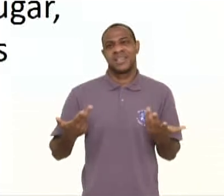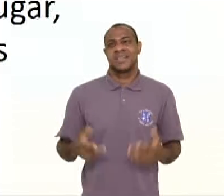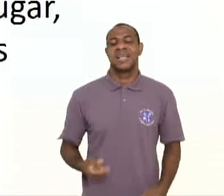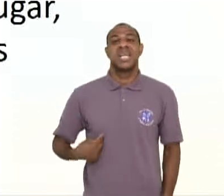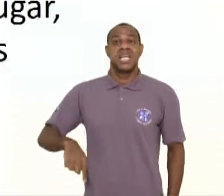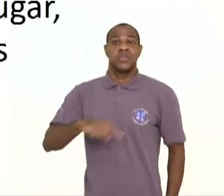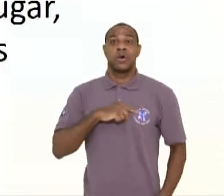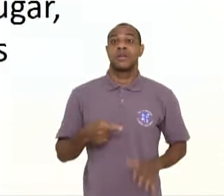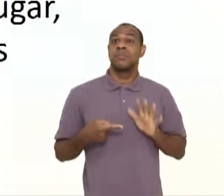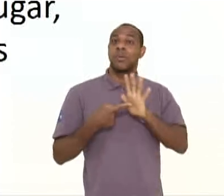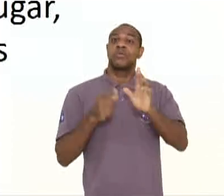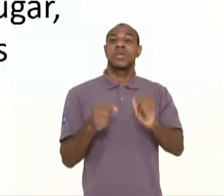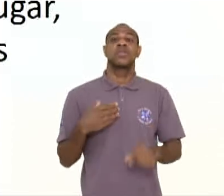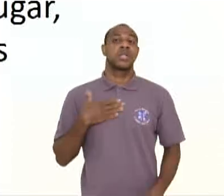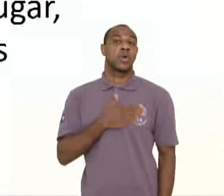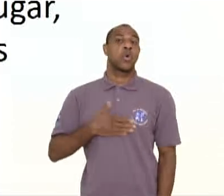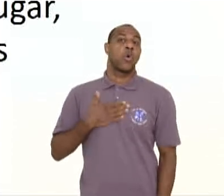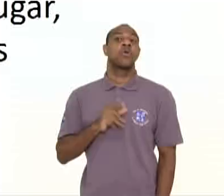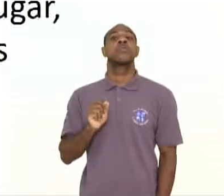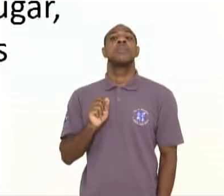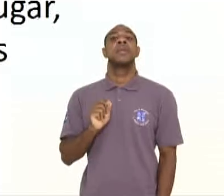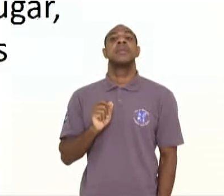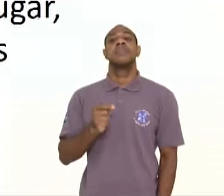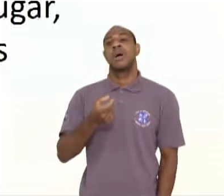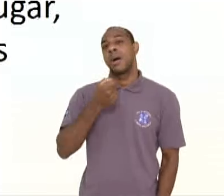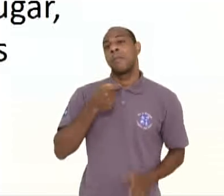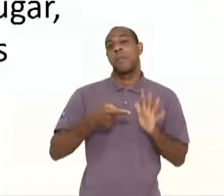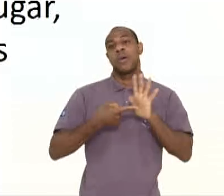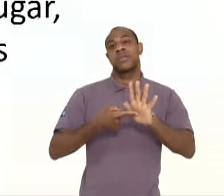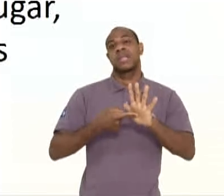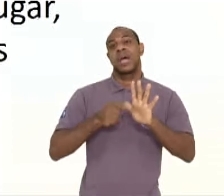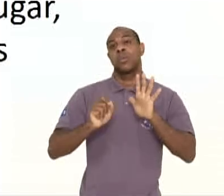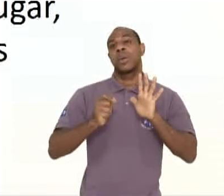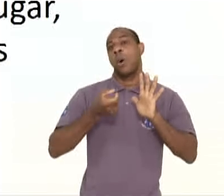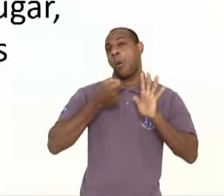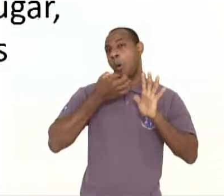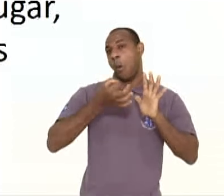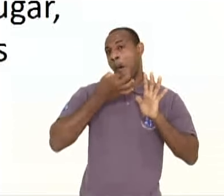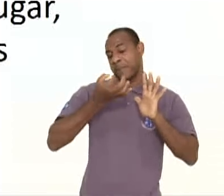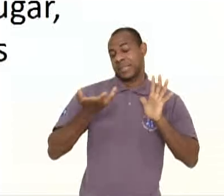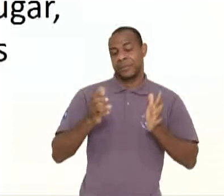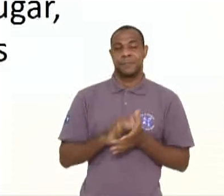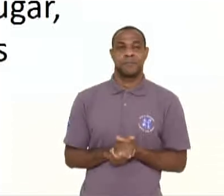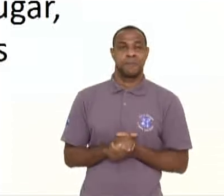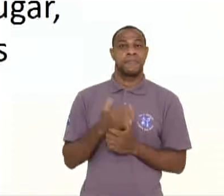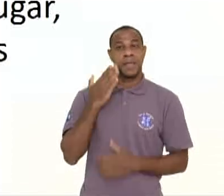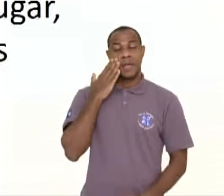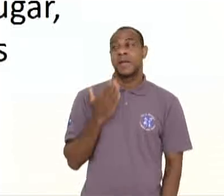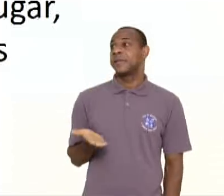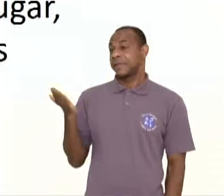nossos gostos e opiniões. Então, como já coloquei para vocês, já elenquei para vocês, tudo isso aí também